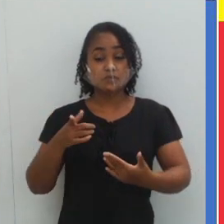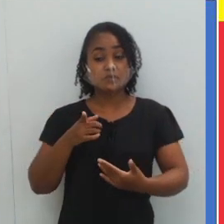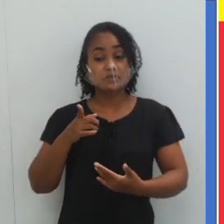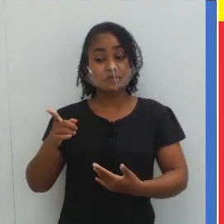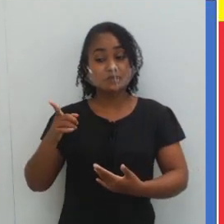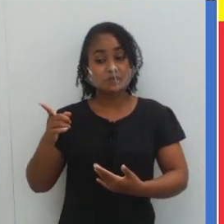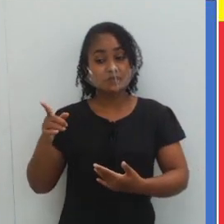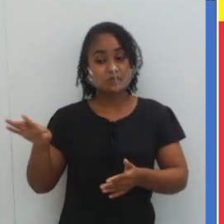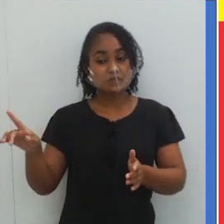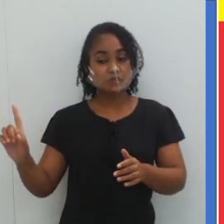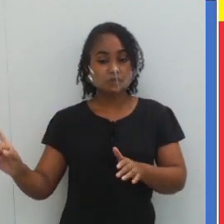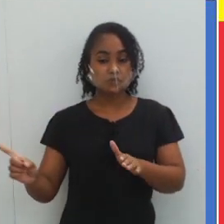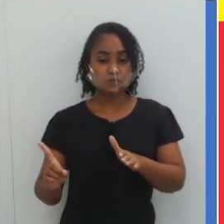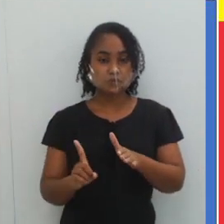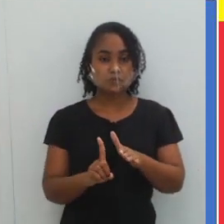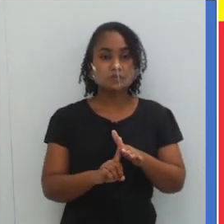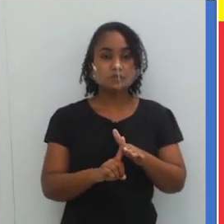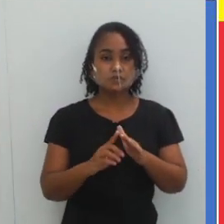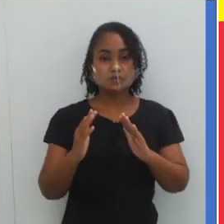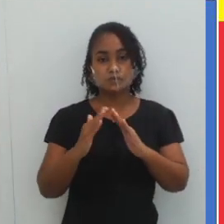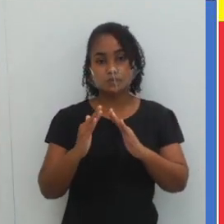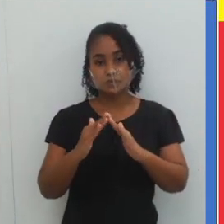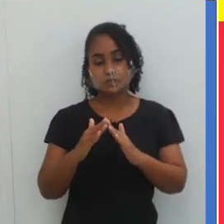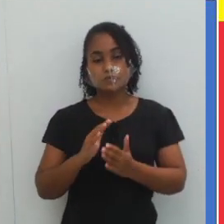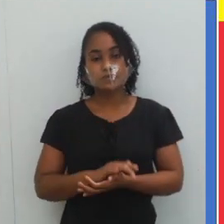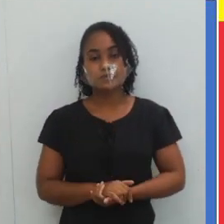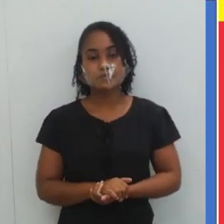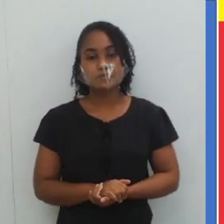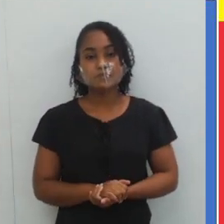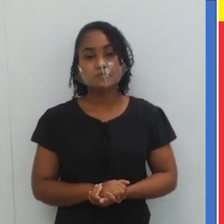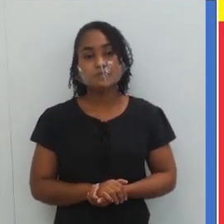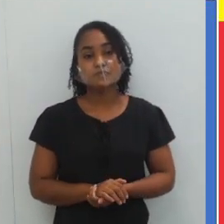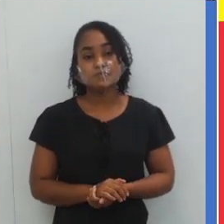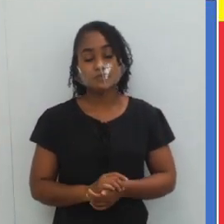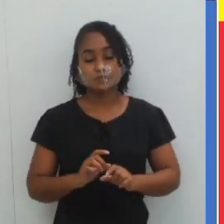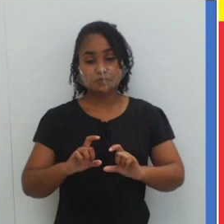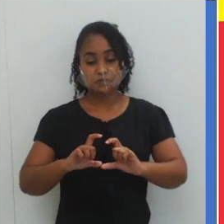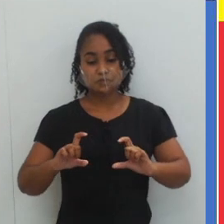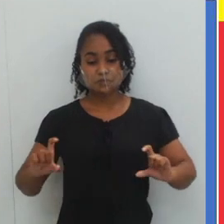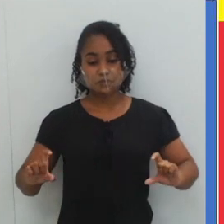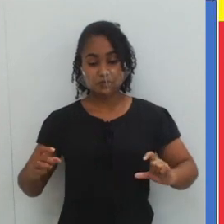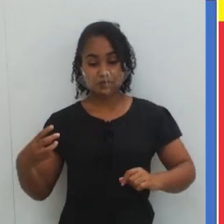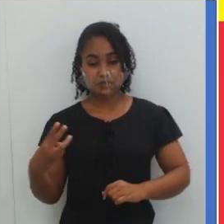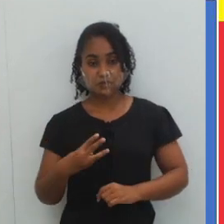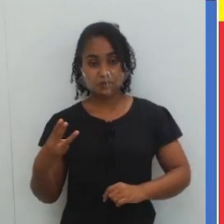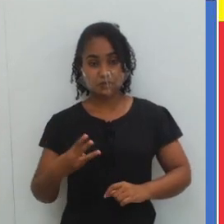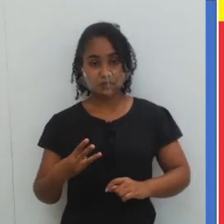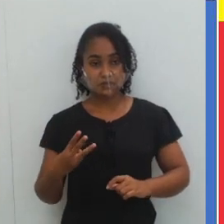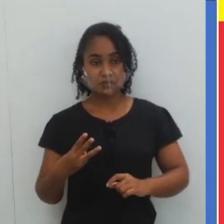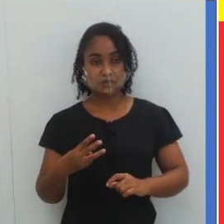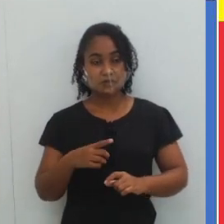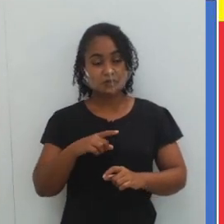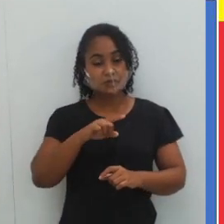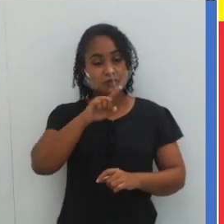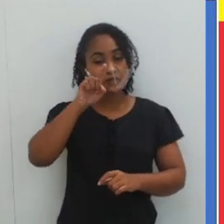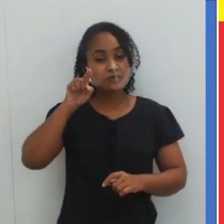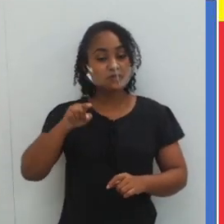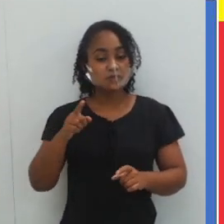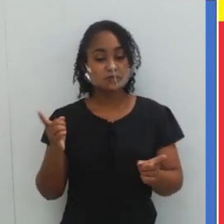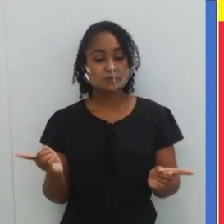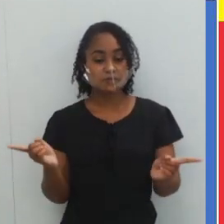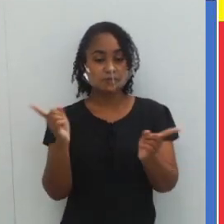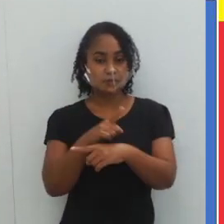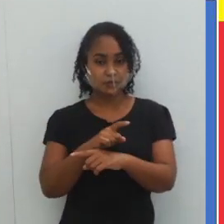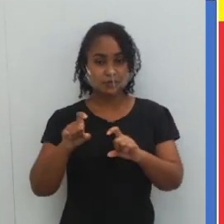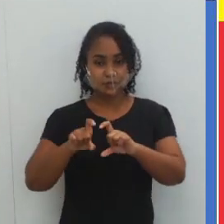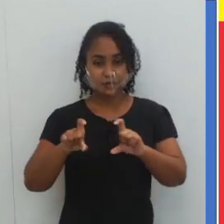quando he came home, quando ele chegou em casa. E mais abaixo, a interrogativa, a gente muda a ordem